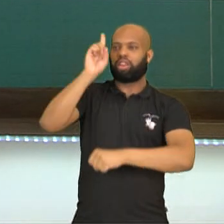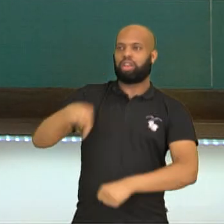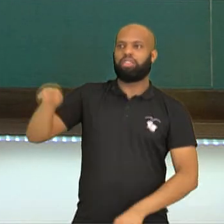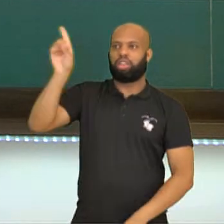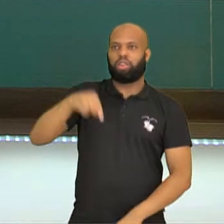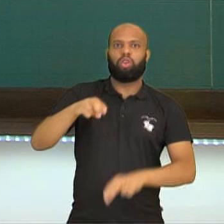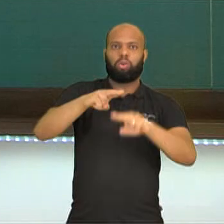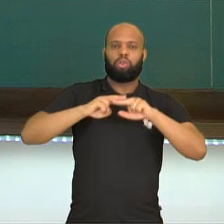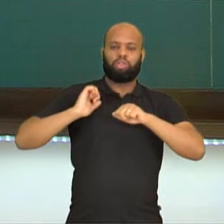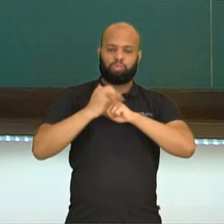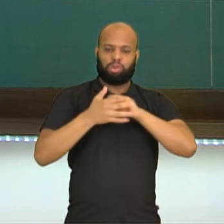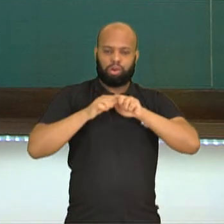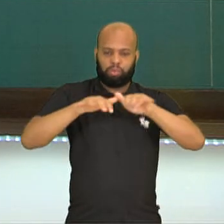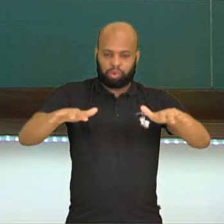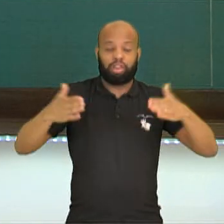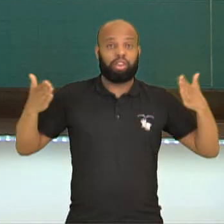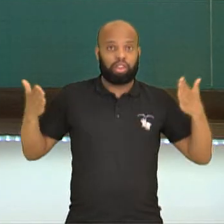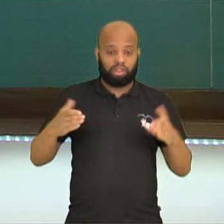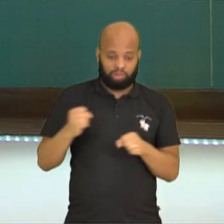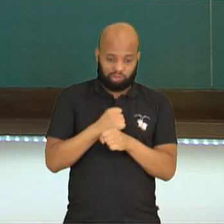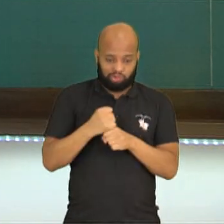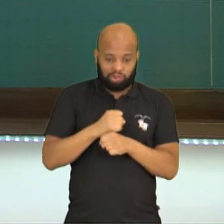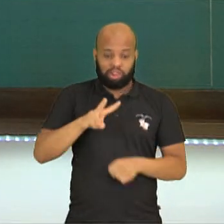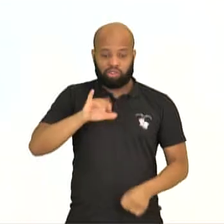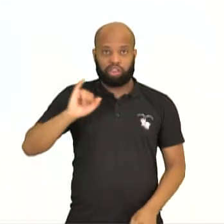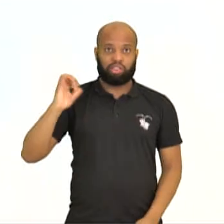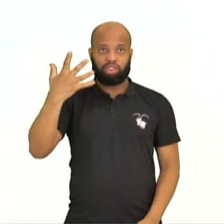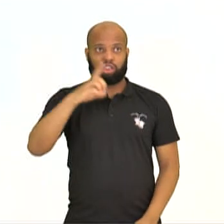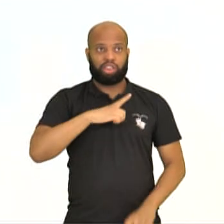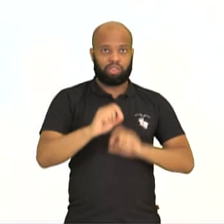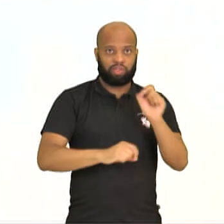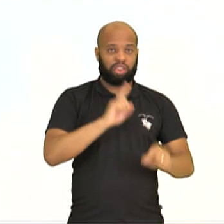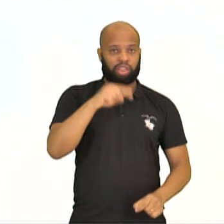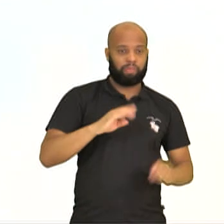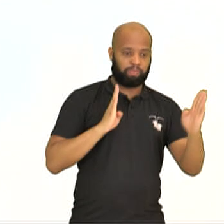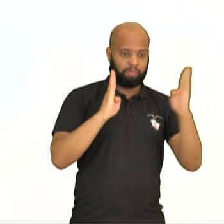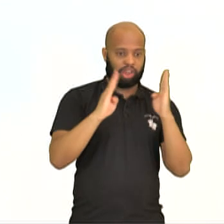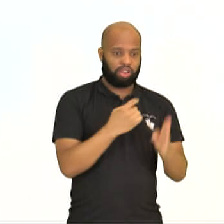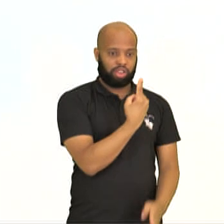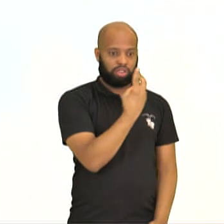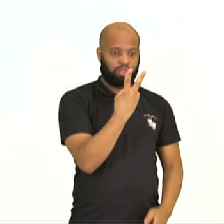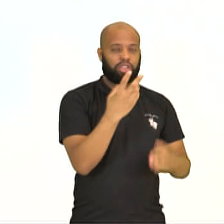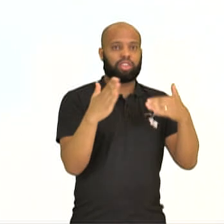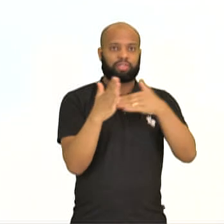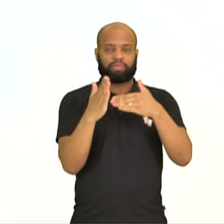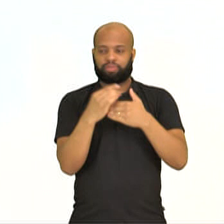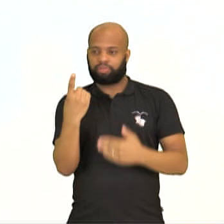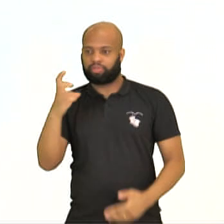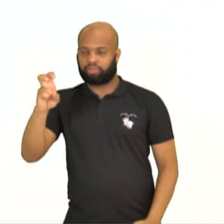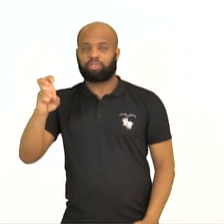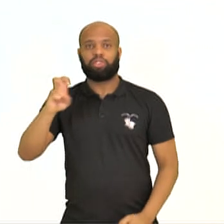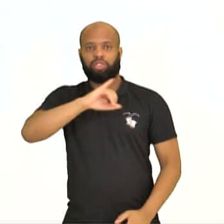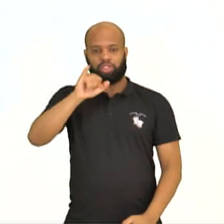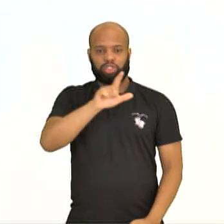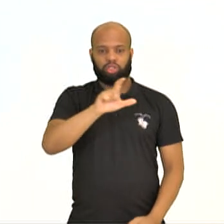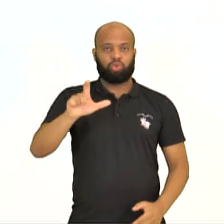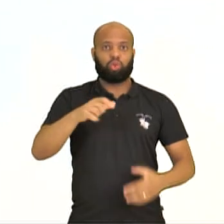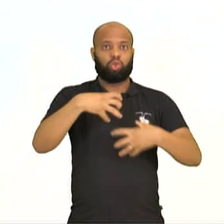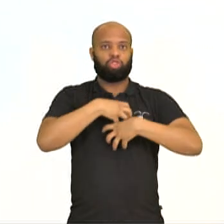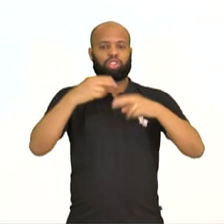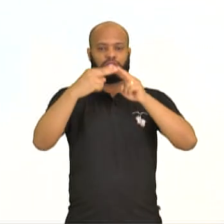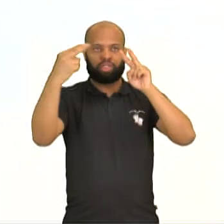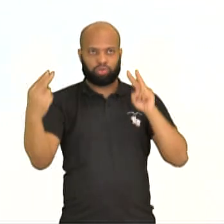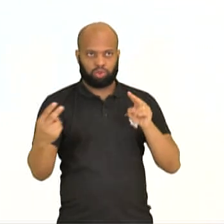devido à pandemia. Nesse ano, ele acontece de 12 a 15 de junho pela internet. Nintendo, Microsoft